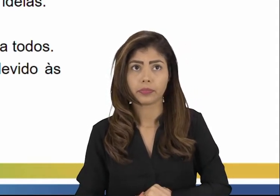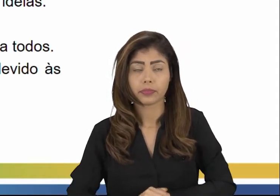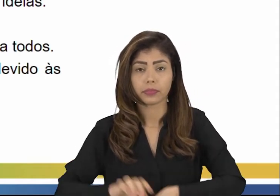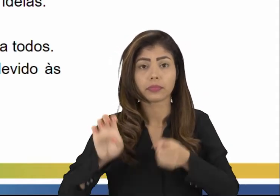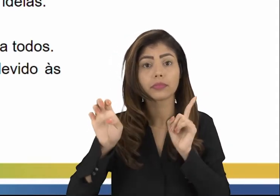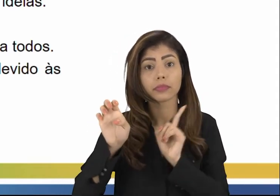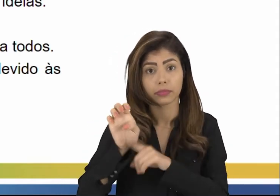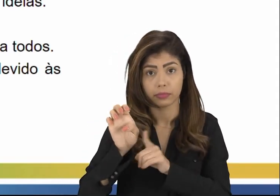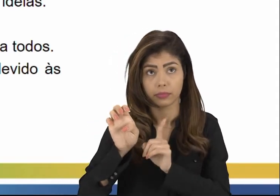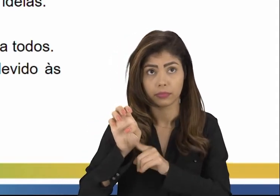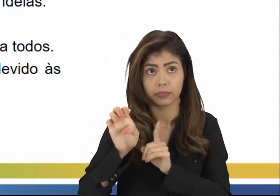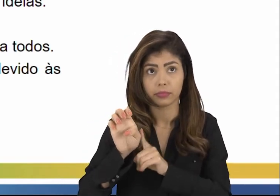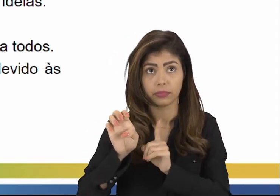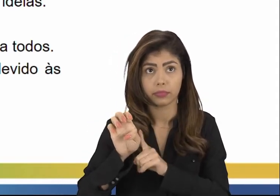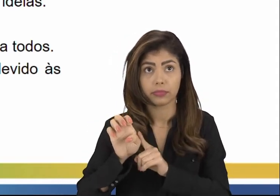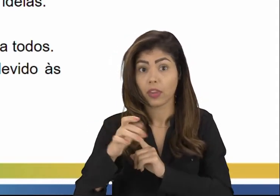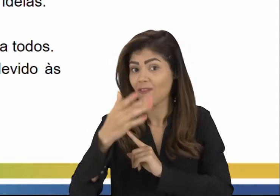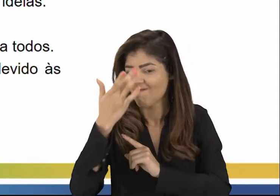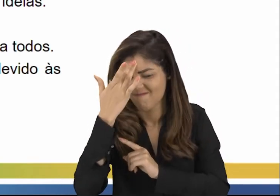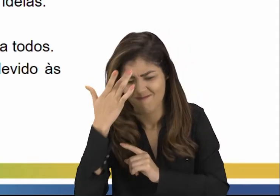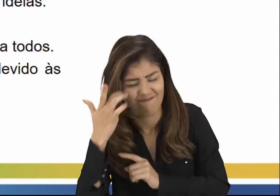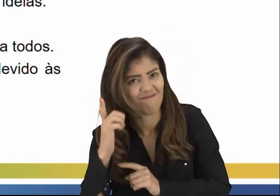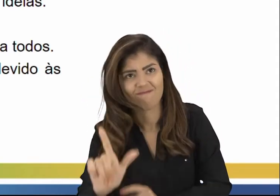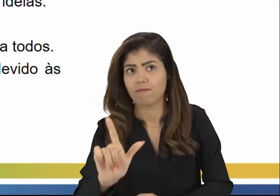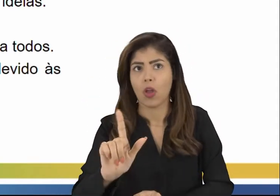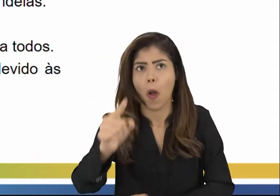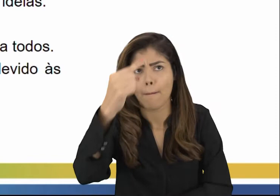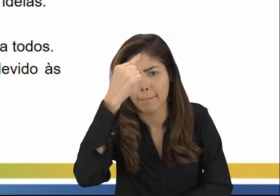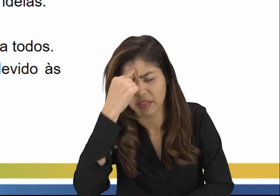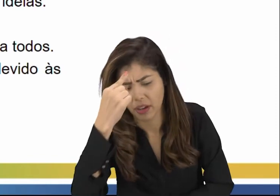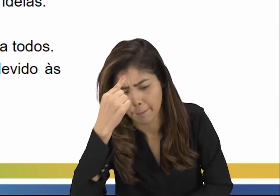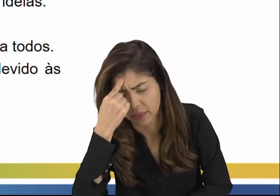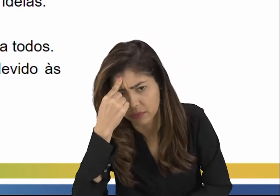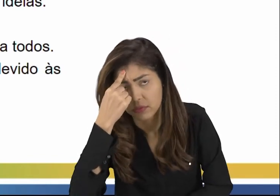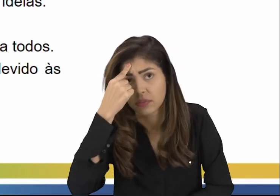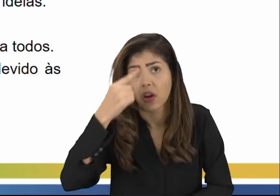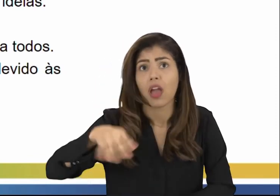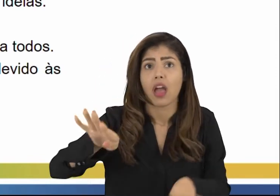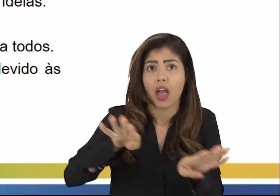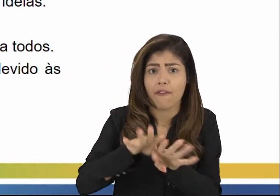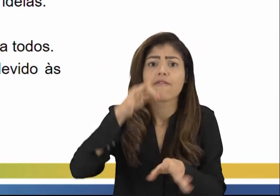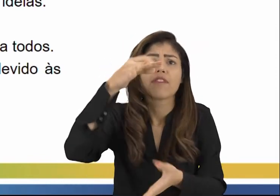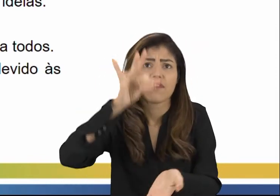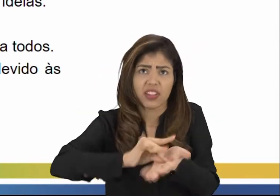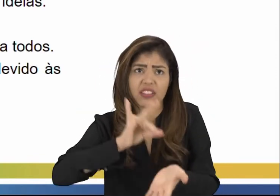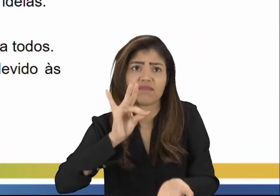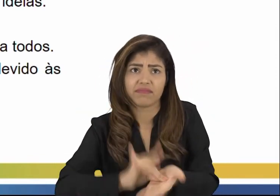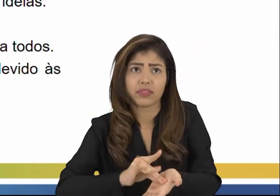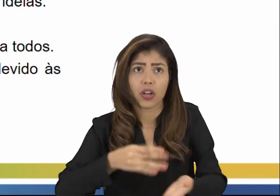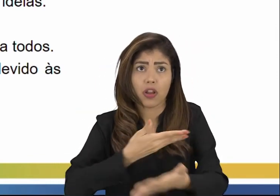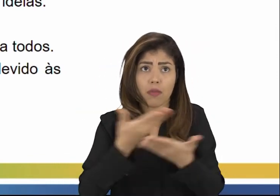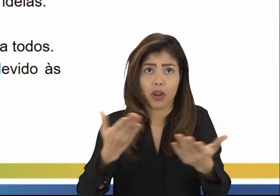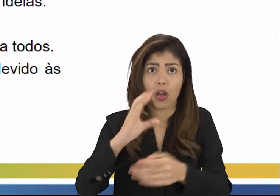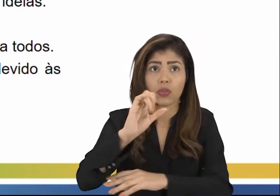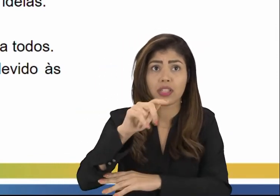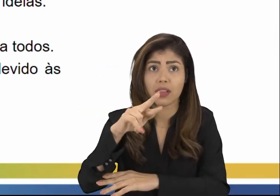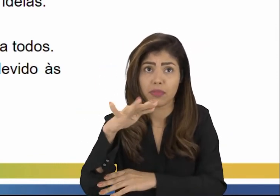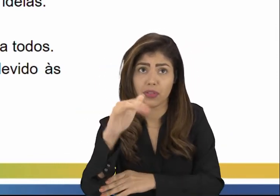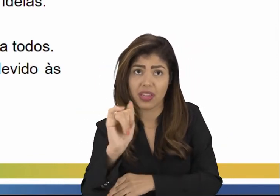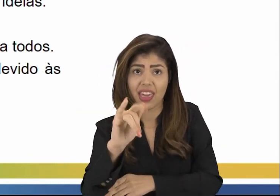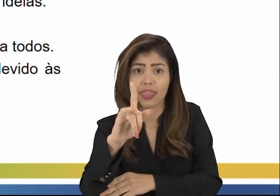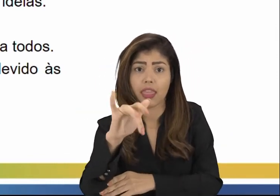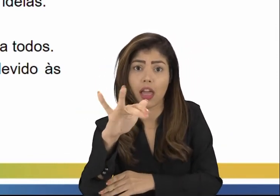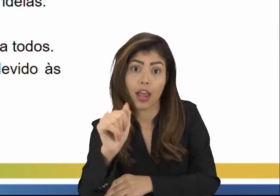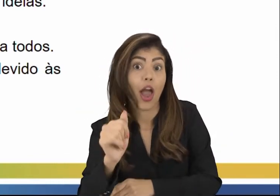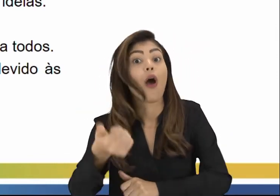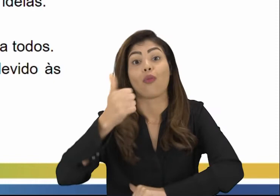Alternativa E. Ele não conseguiu formular um pensamento original devido às suas concepções idealistas, muito pelo contrário, né? Ele foi